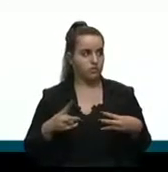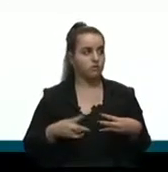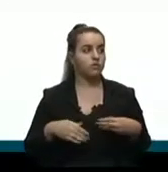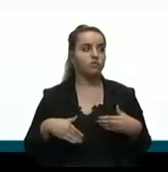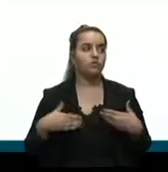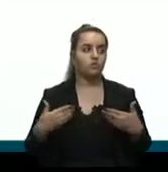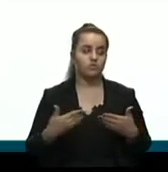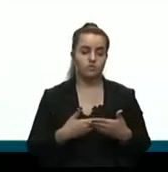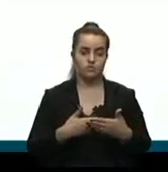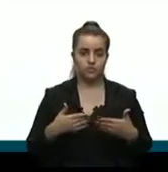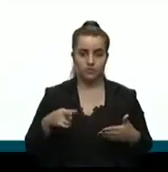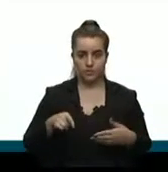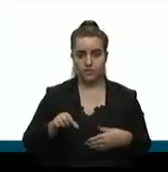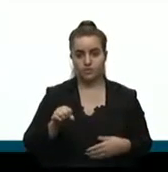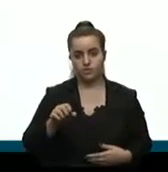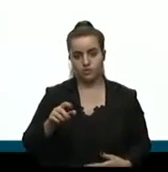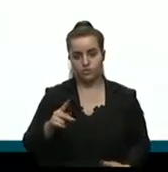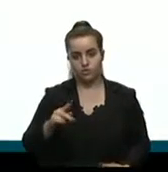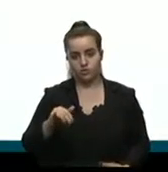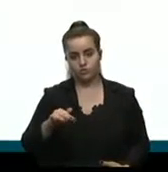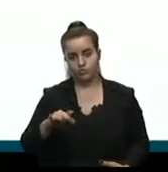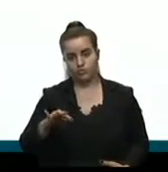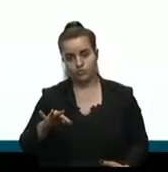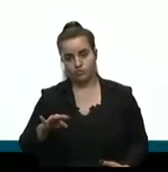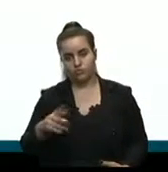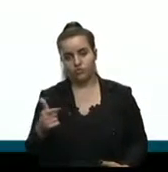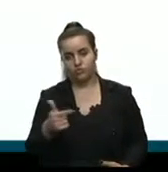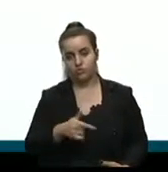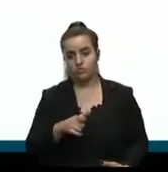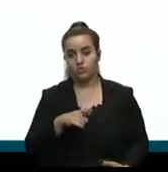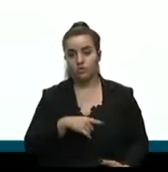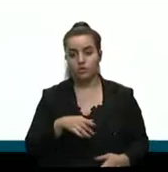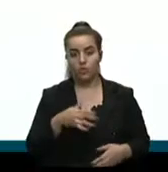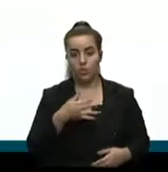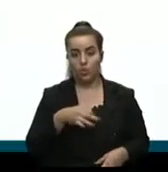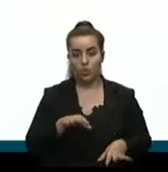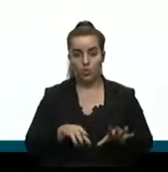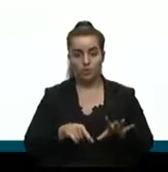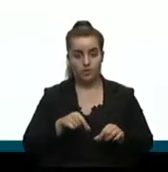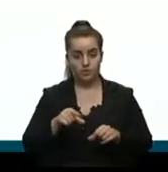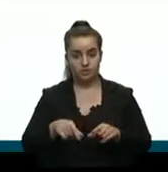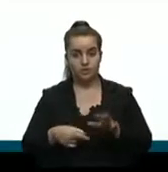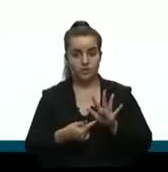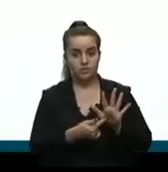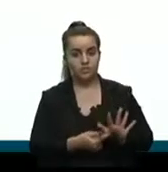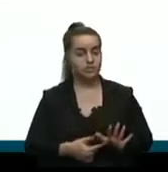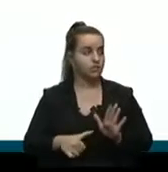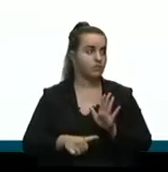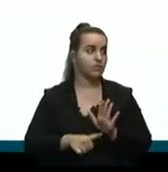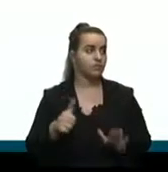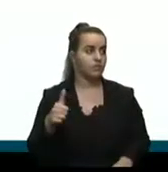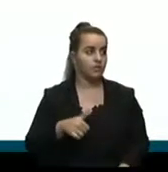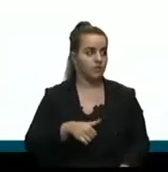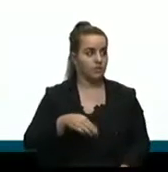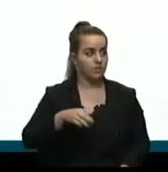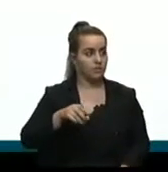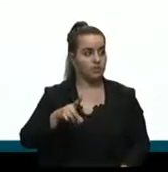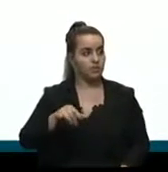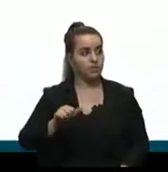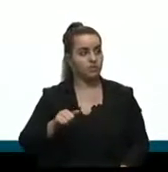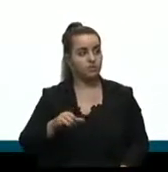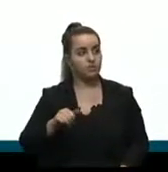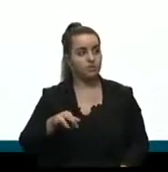Quando você apertar Shift 2, algumas opções serão apresentadas. Serão a opção 1 para a média